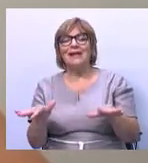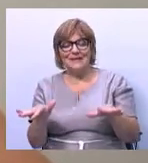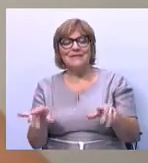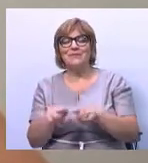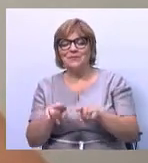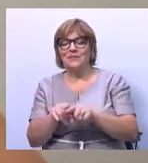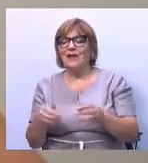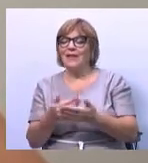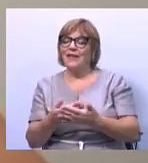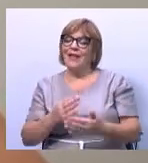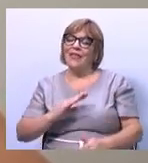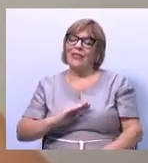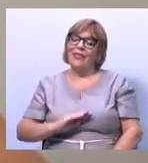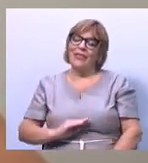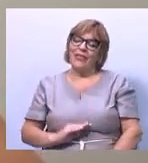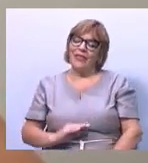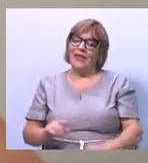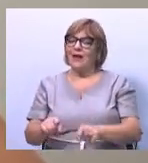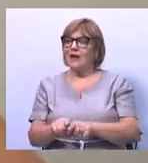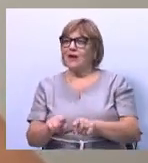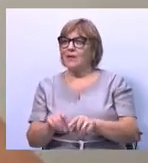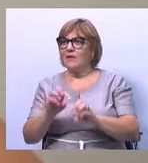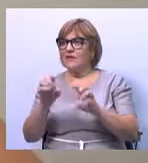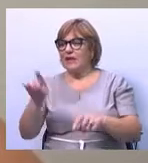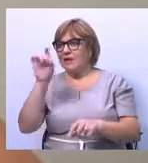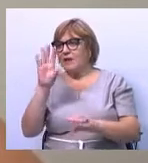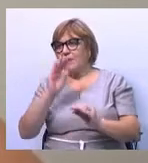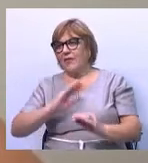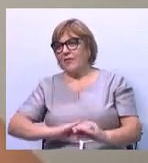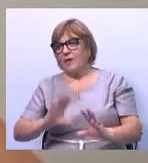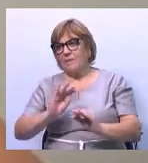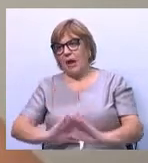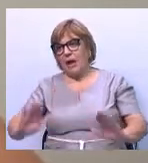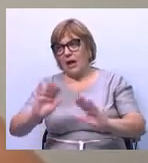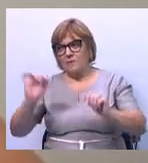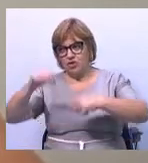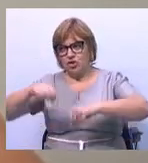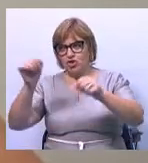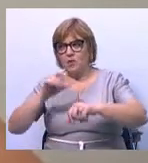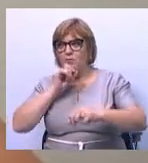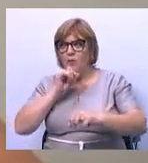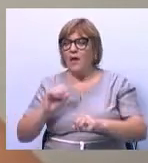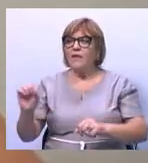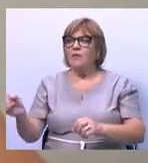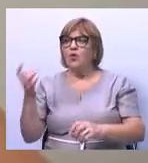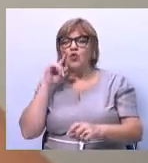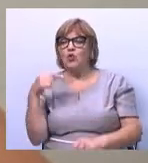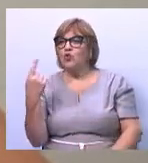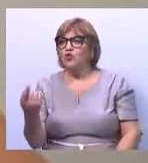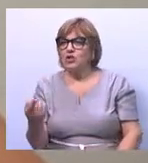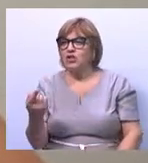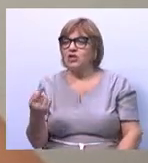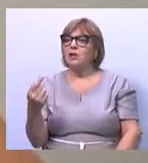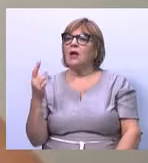que possam relaxar e ter um final de dia mais tranquilo, mais calminho. Sim, podem fazer a difusão diariamente.